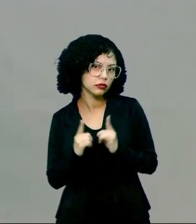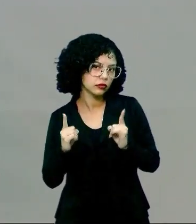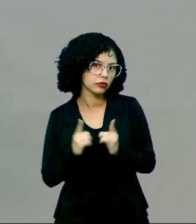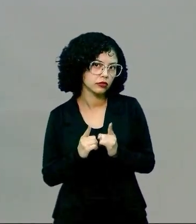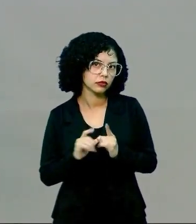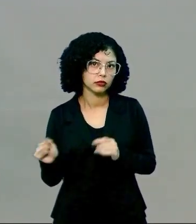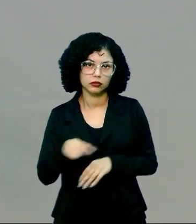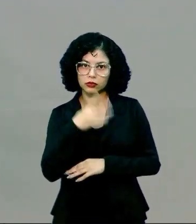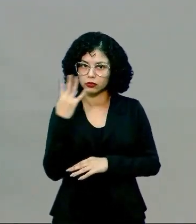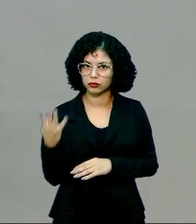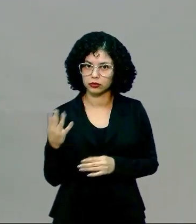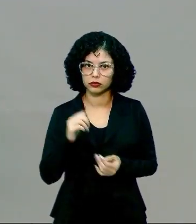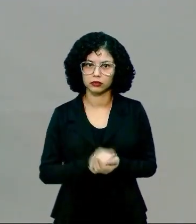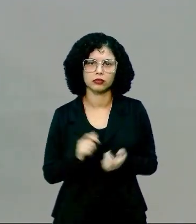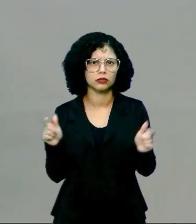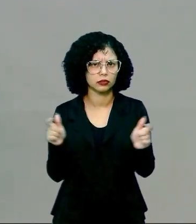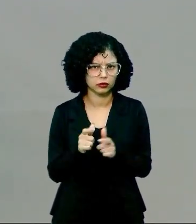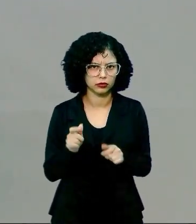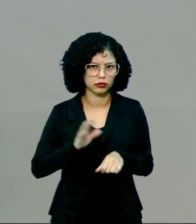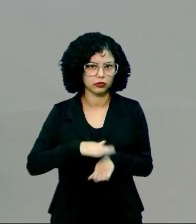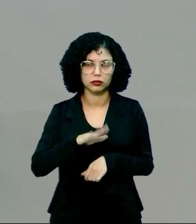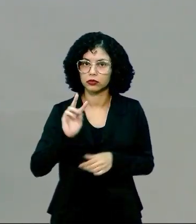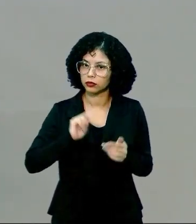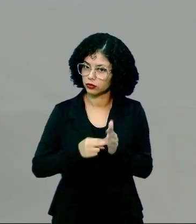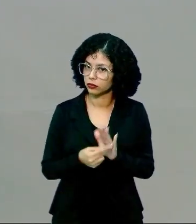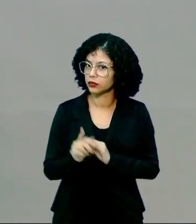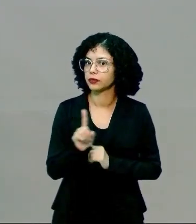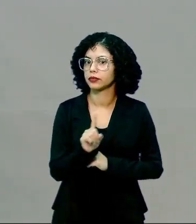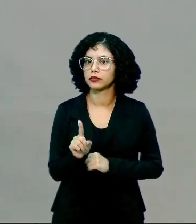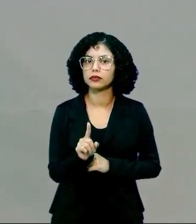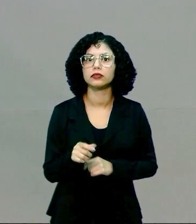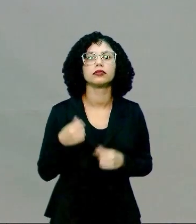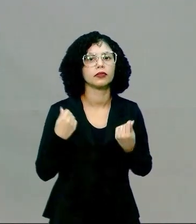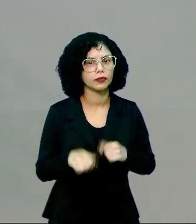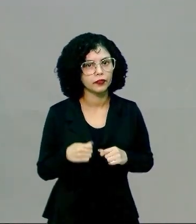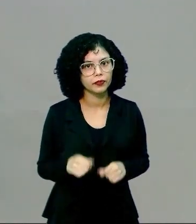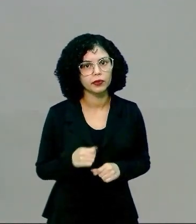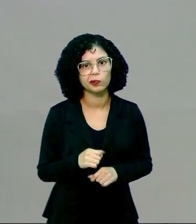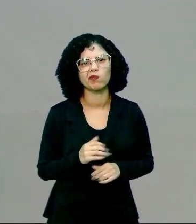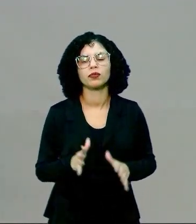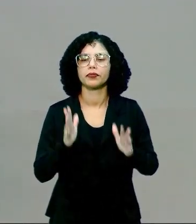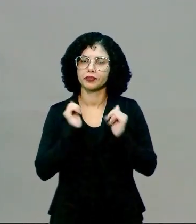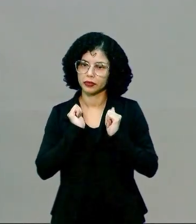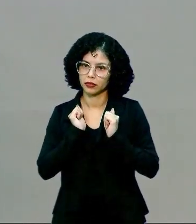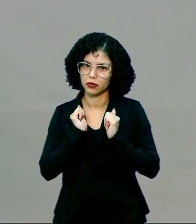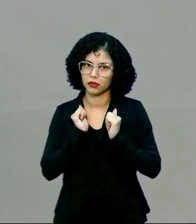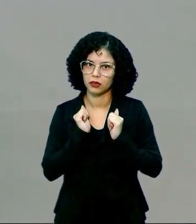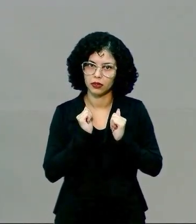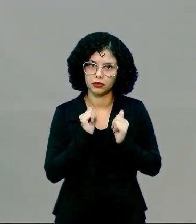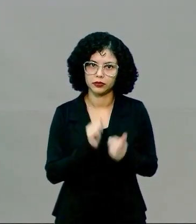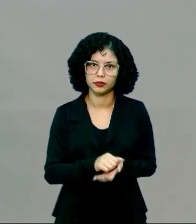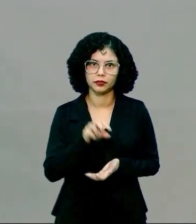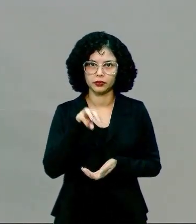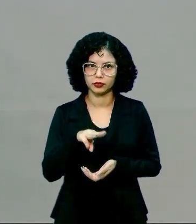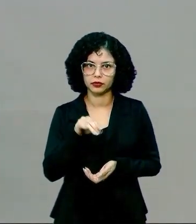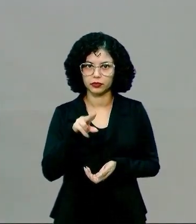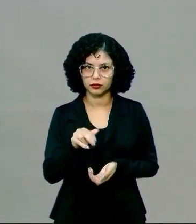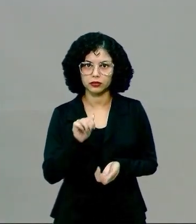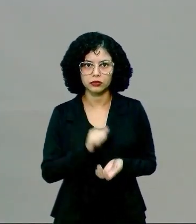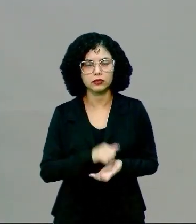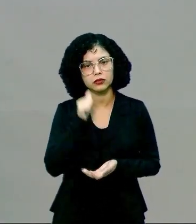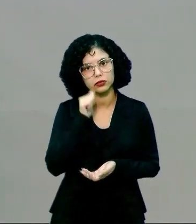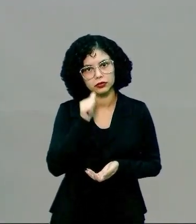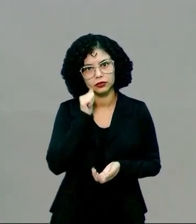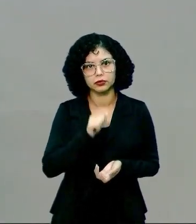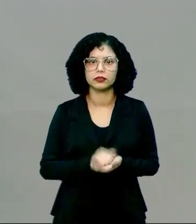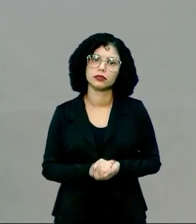um quantitativo mínimo, mas isso não quer dizer que deve se conformar com esse mínimo de